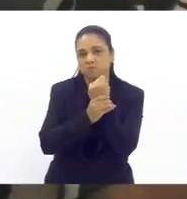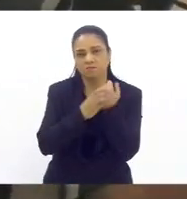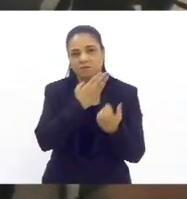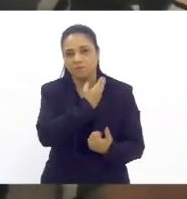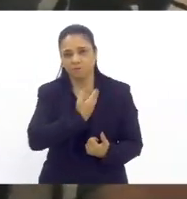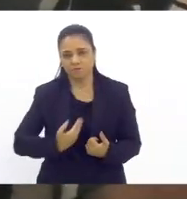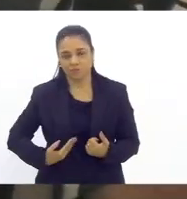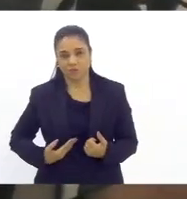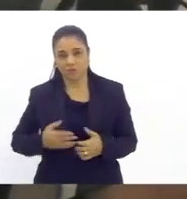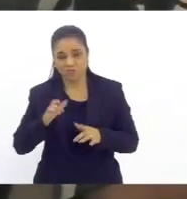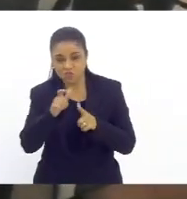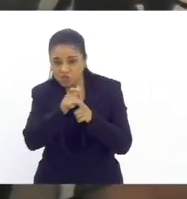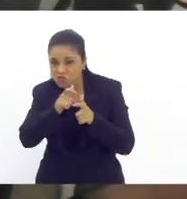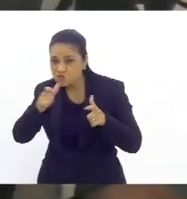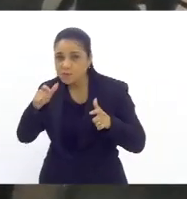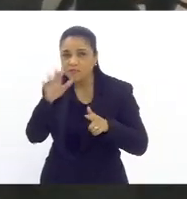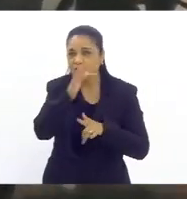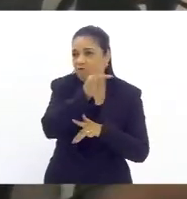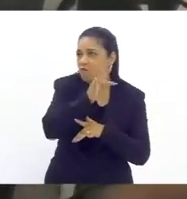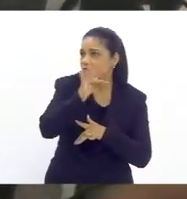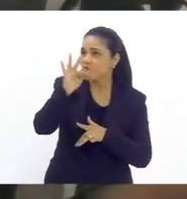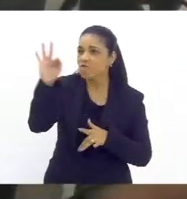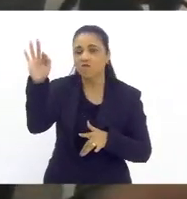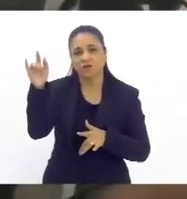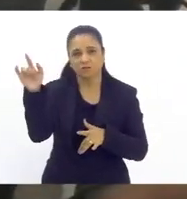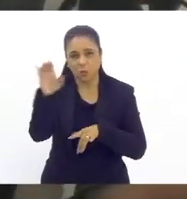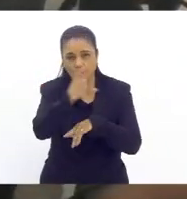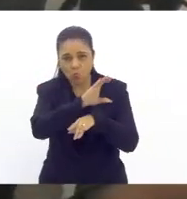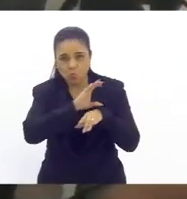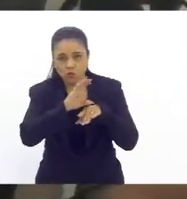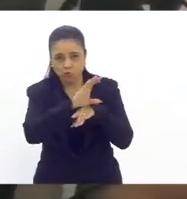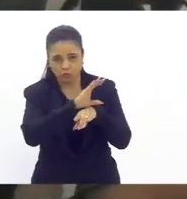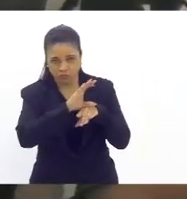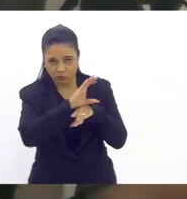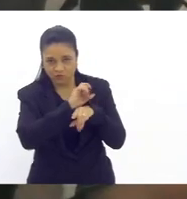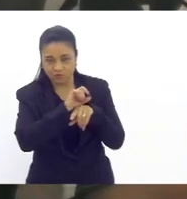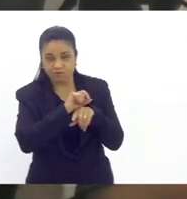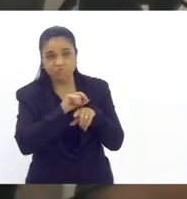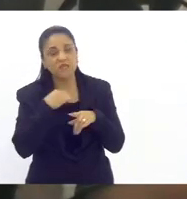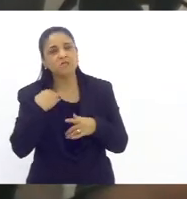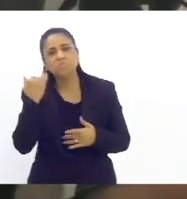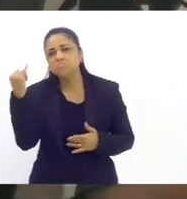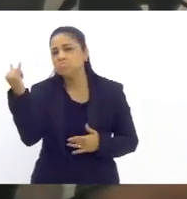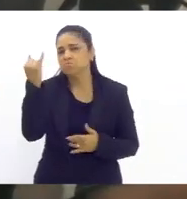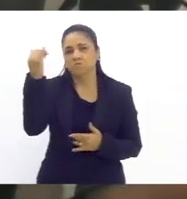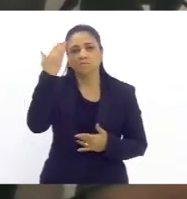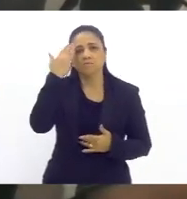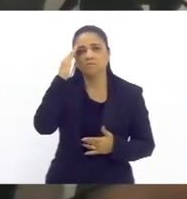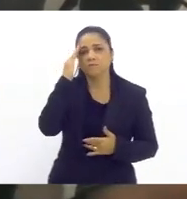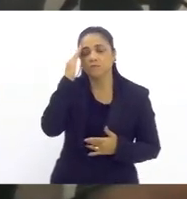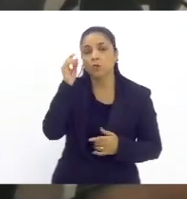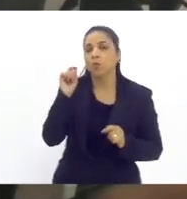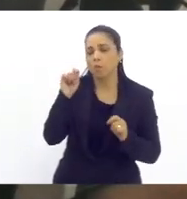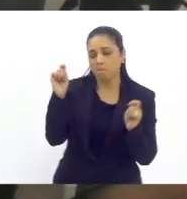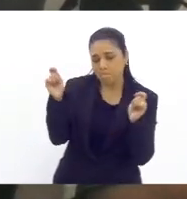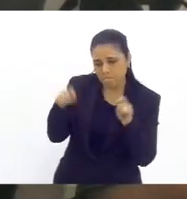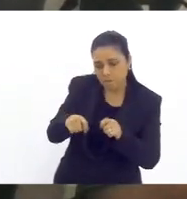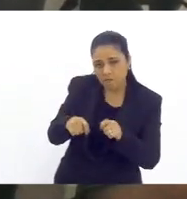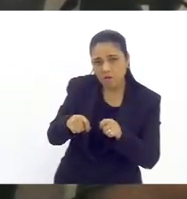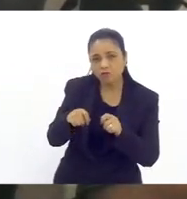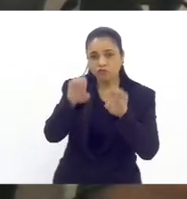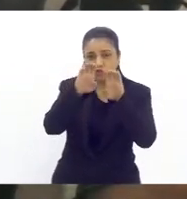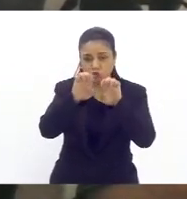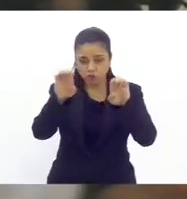aqui a gente discutir a figura é uma instituição Federal e é muito importante que a gente entenda o que que é possível de forma como foi colocado